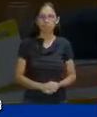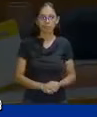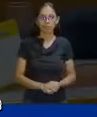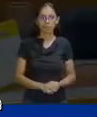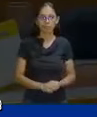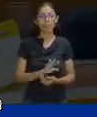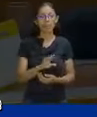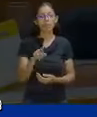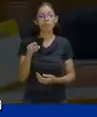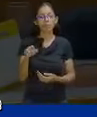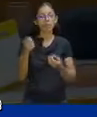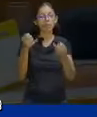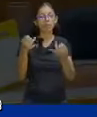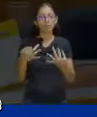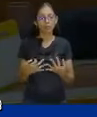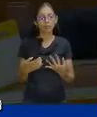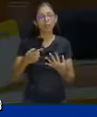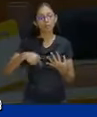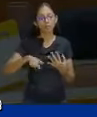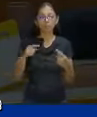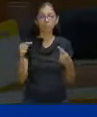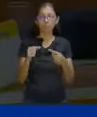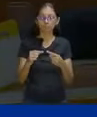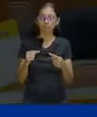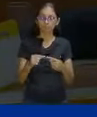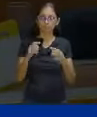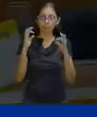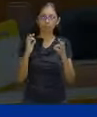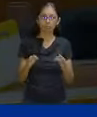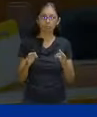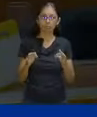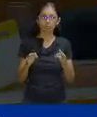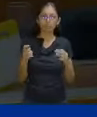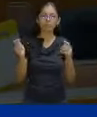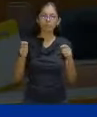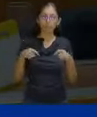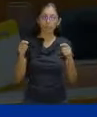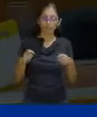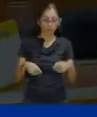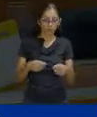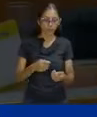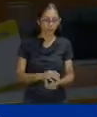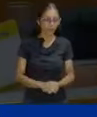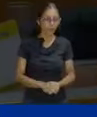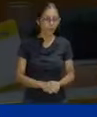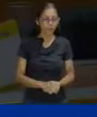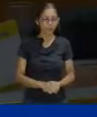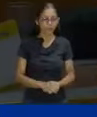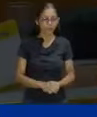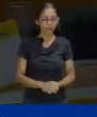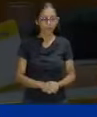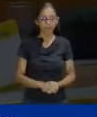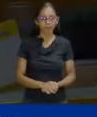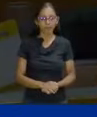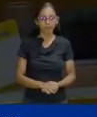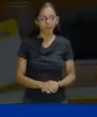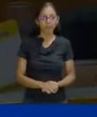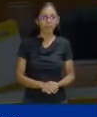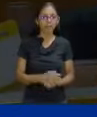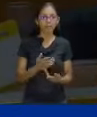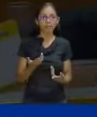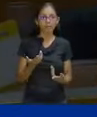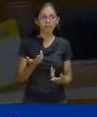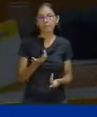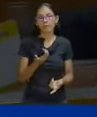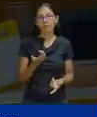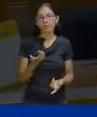gente aplique o princípio da economicidade. Ora, mas o acordo foi muito claro nesse sentido. Ninguém